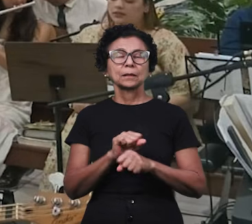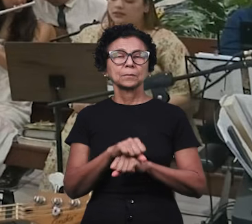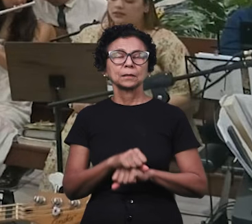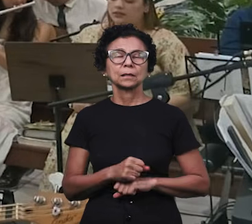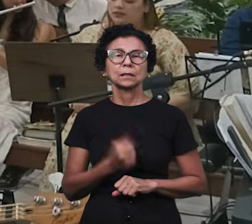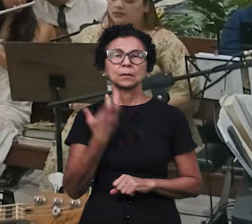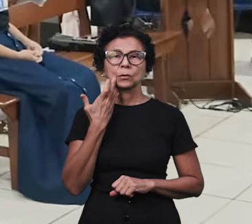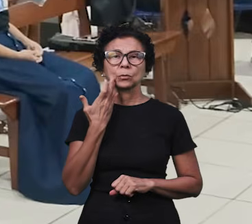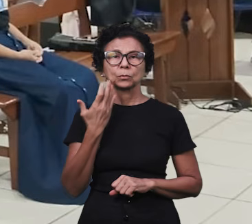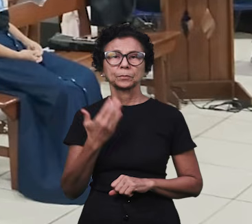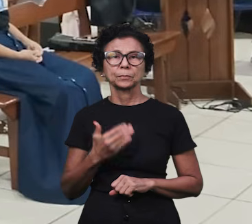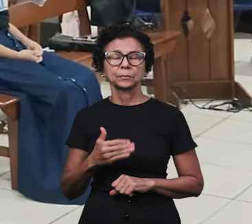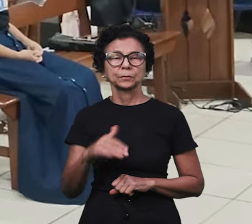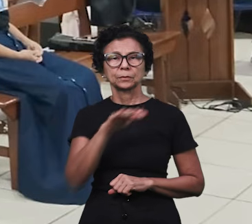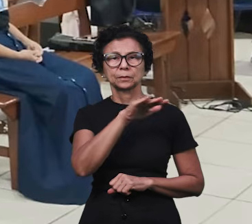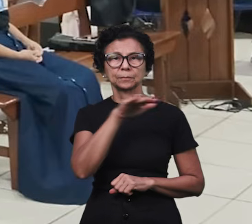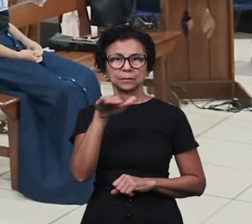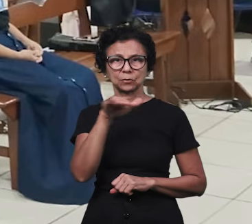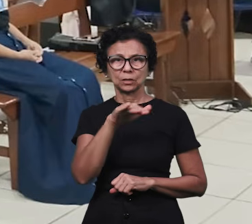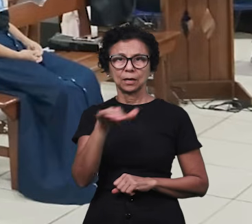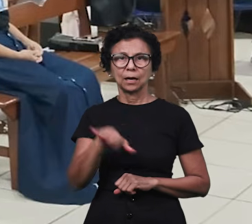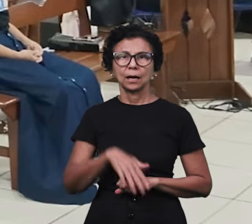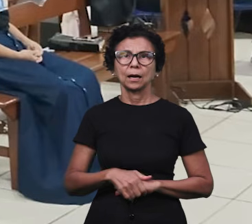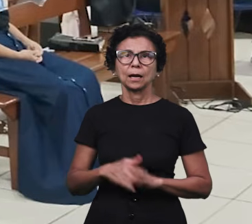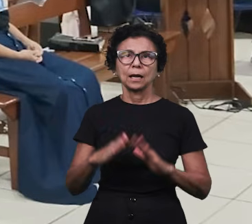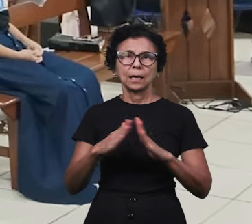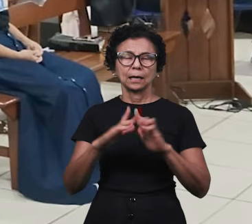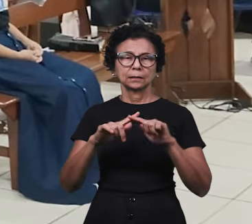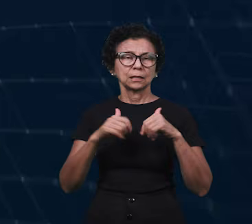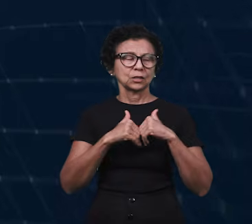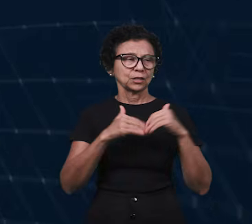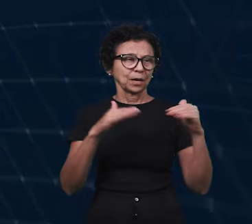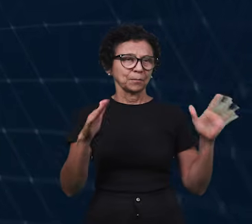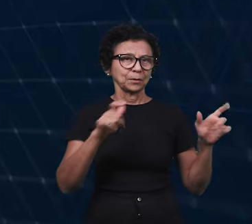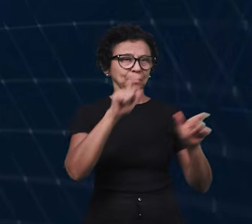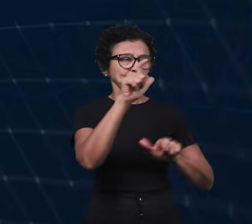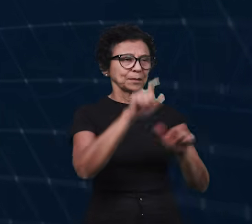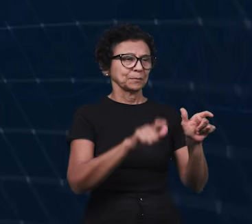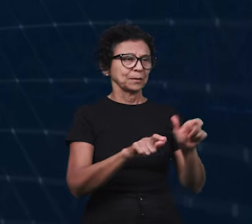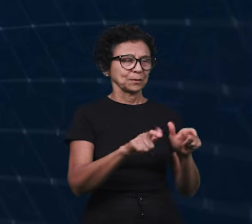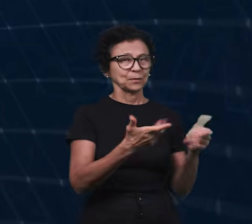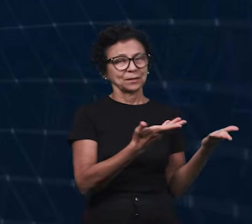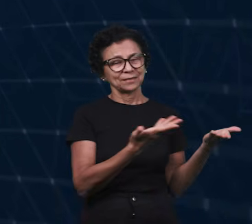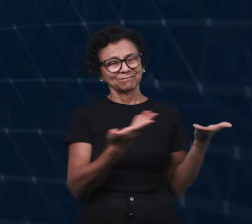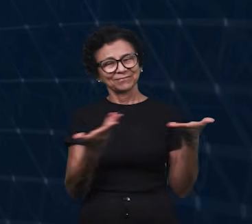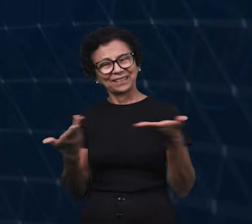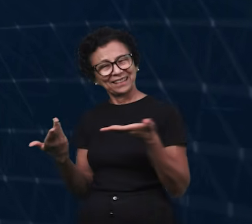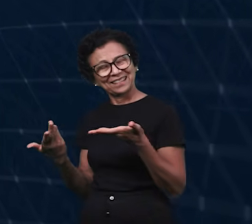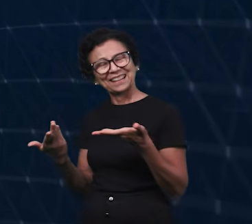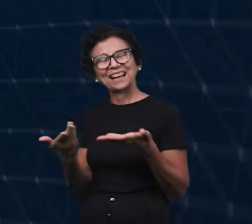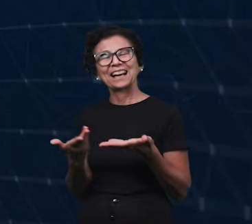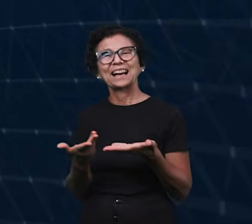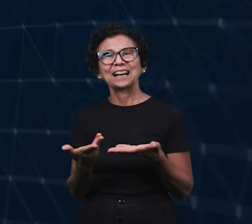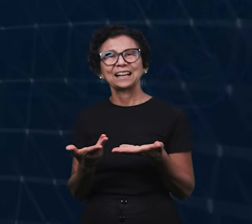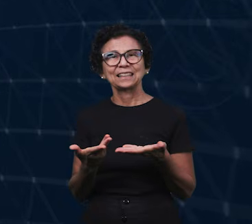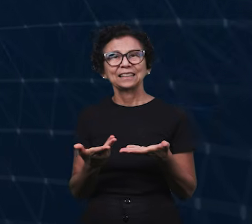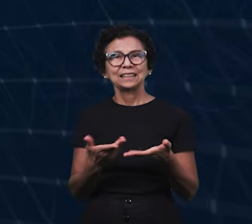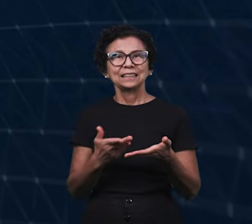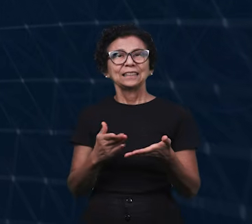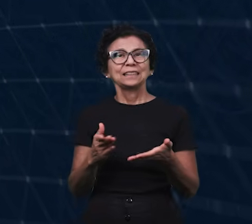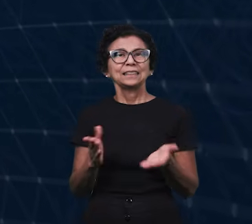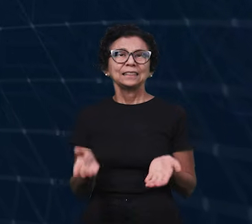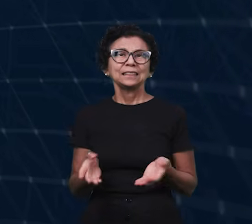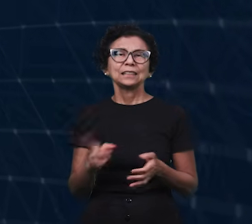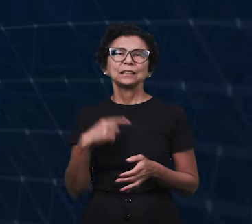aconteceu o seminário para a classe de crianças e intermediários. A igreja esteve aberta para receber os visitantes do bairro e durante a tarde os